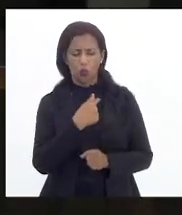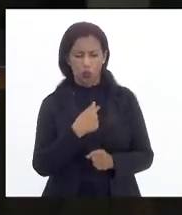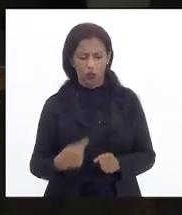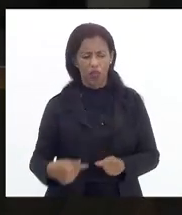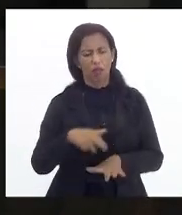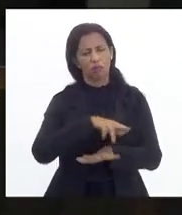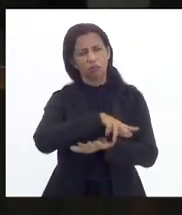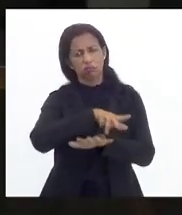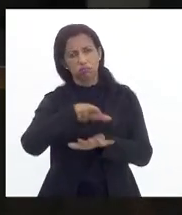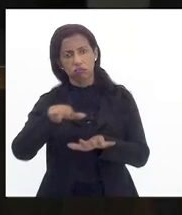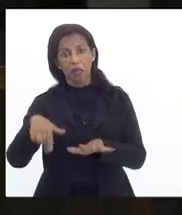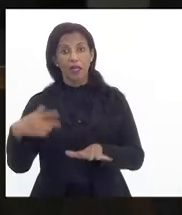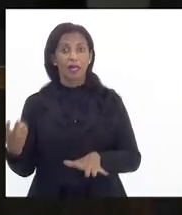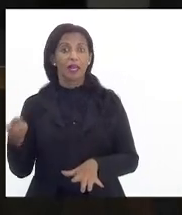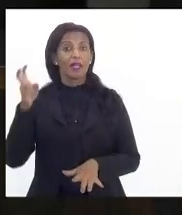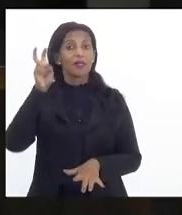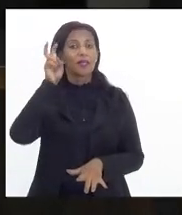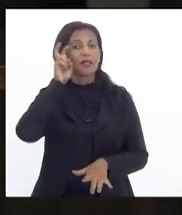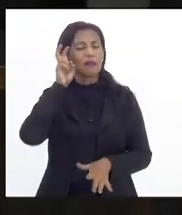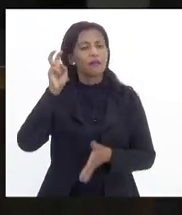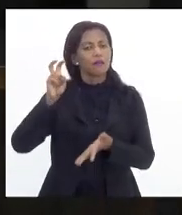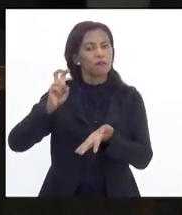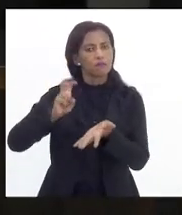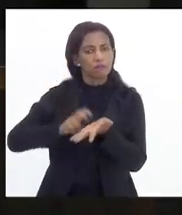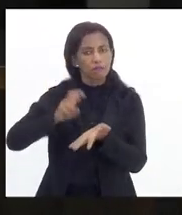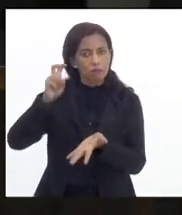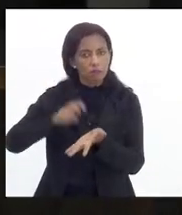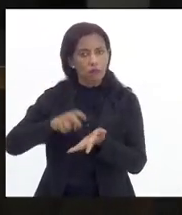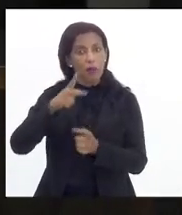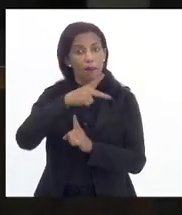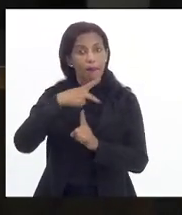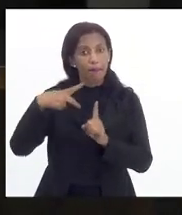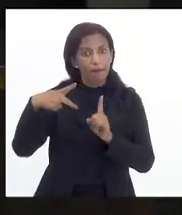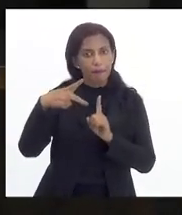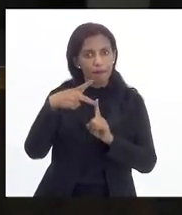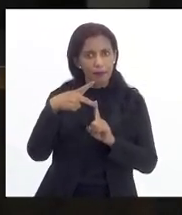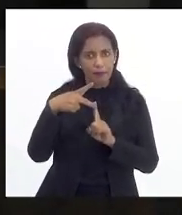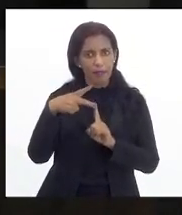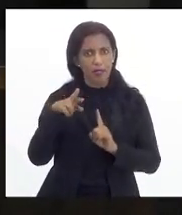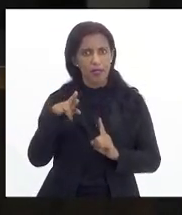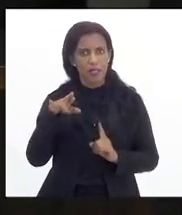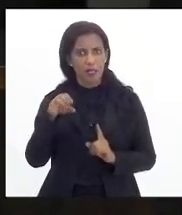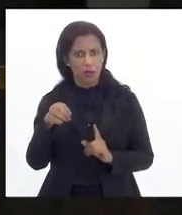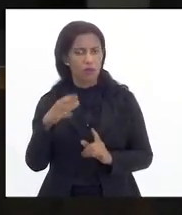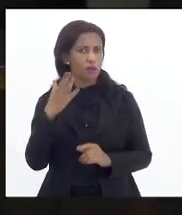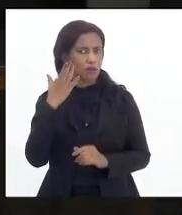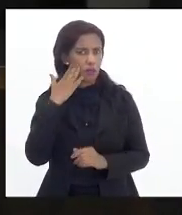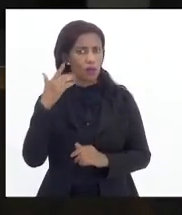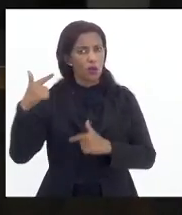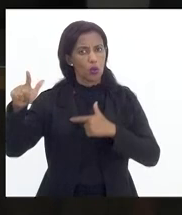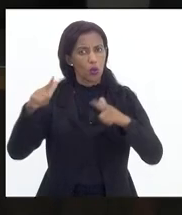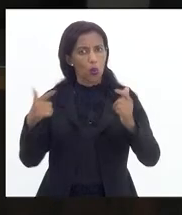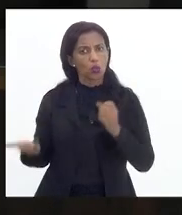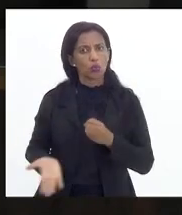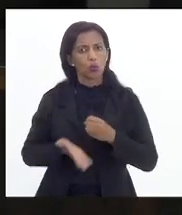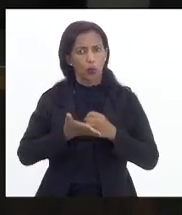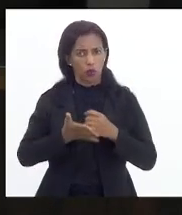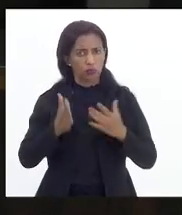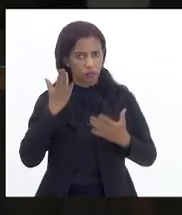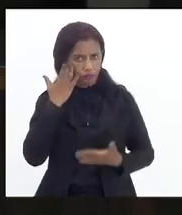governo e os deputados e na quinta-feira pela manhã Rio Previdência e também com Zé mais suporte